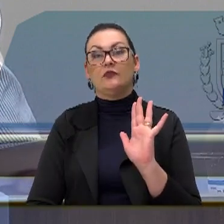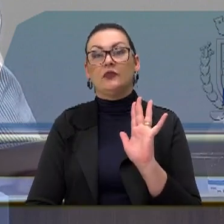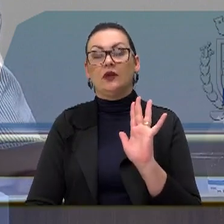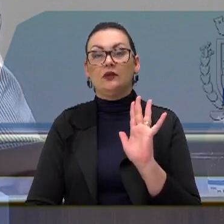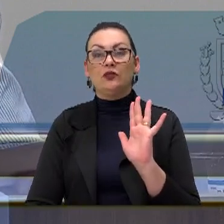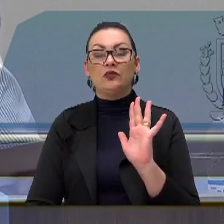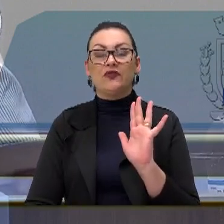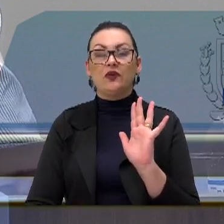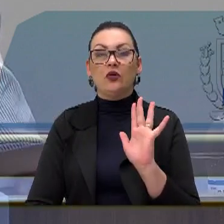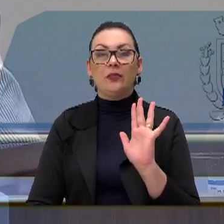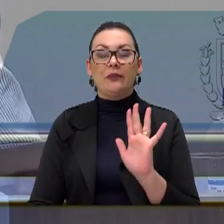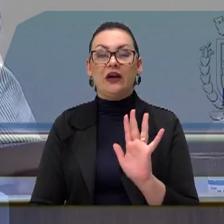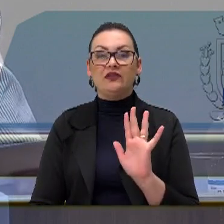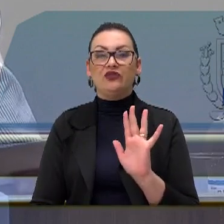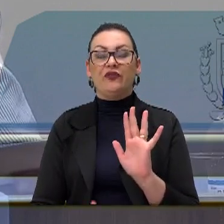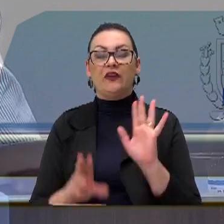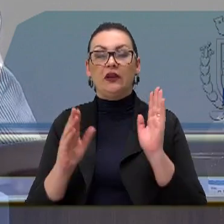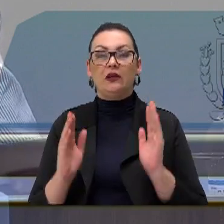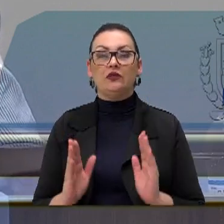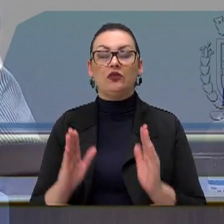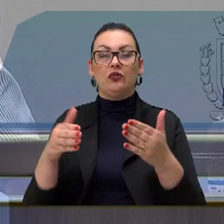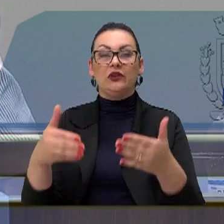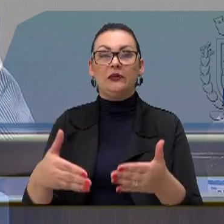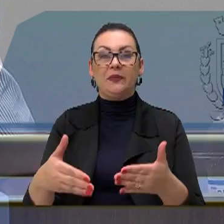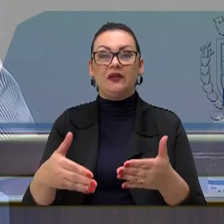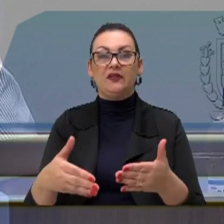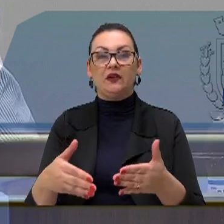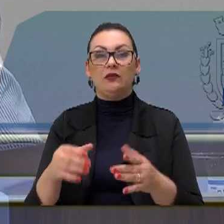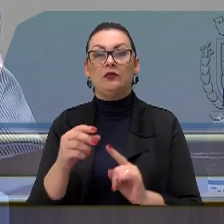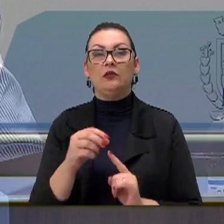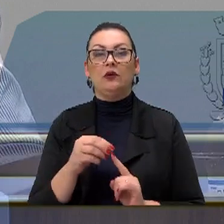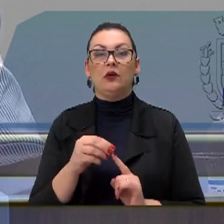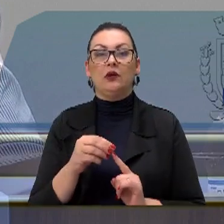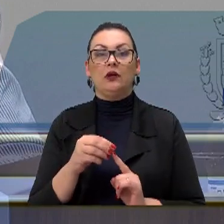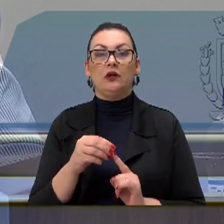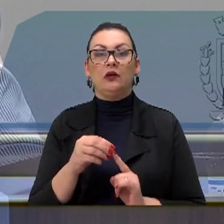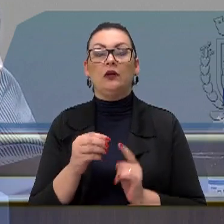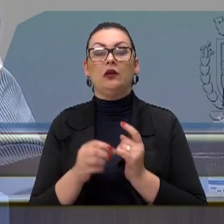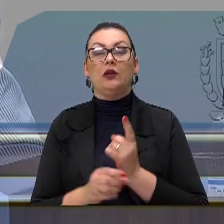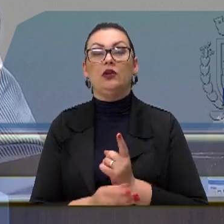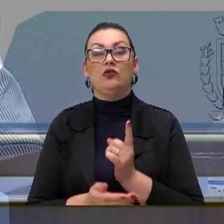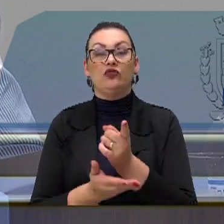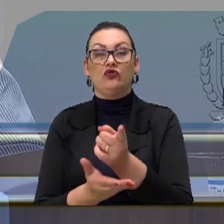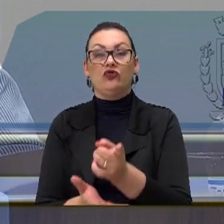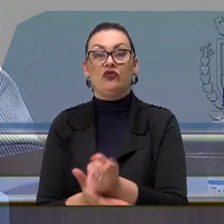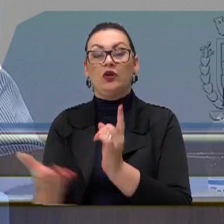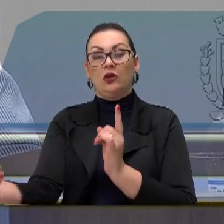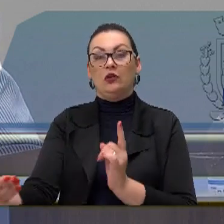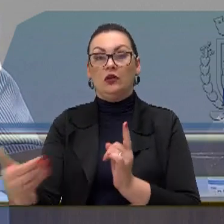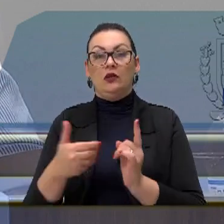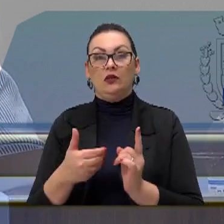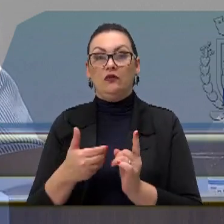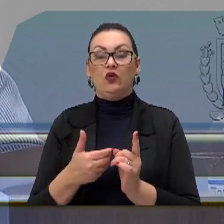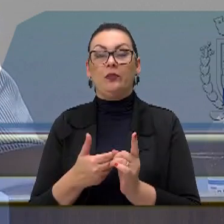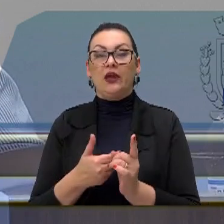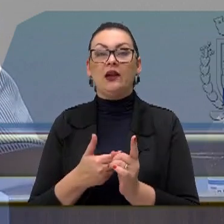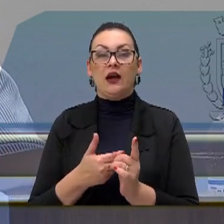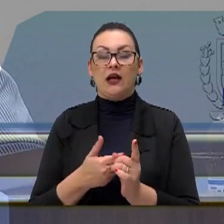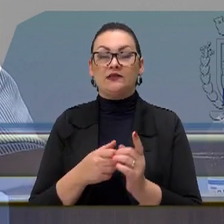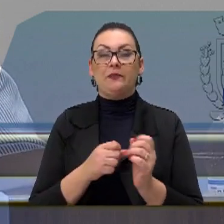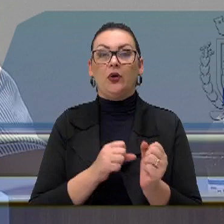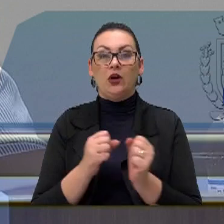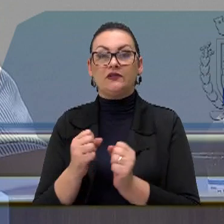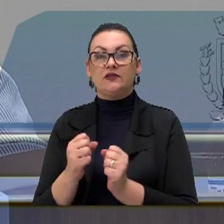seja encaminhada ao Executivo Municipal a seguinte indicação. Seja enviado a esta Casa Legislativa